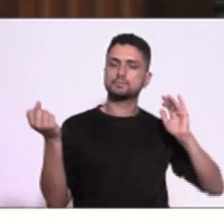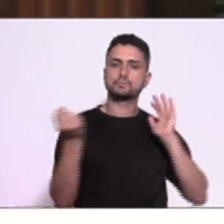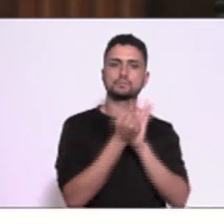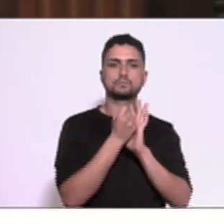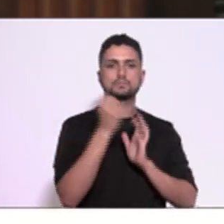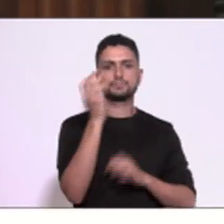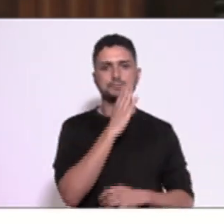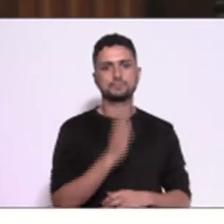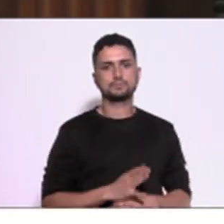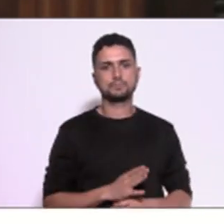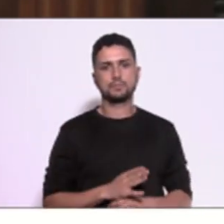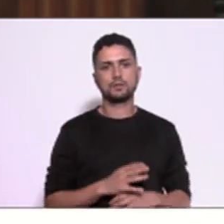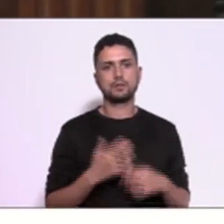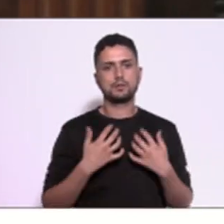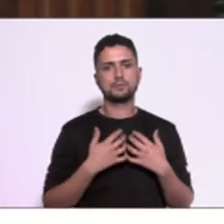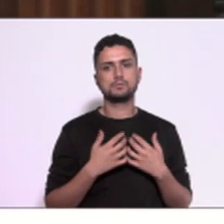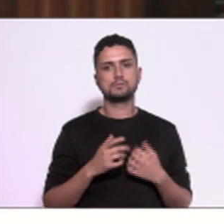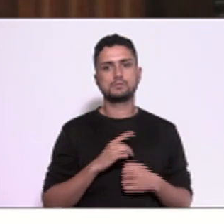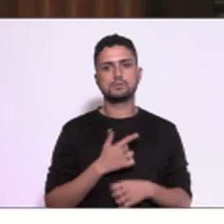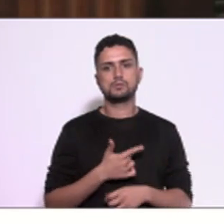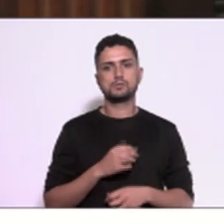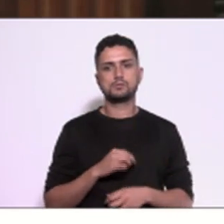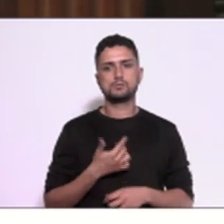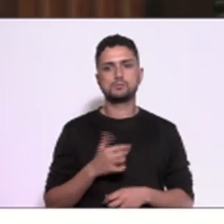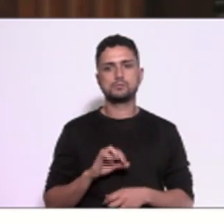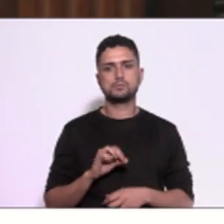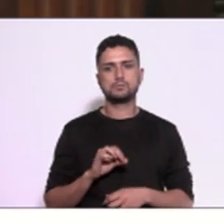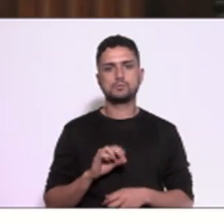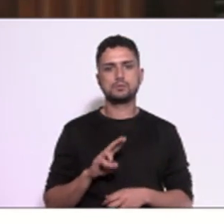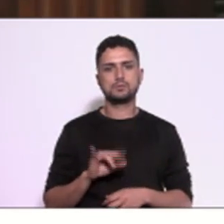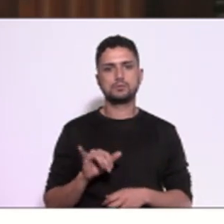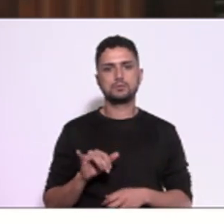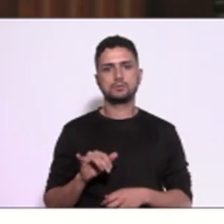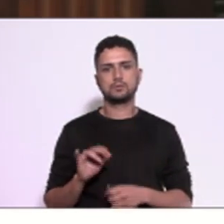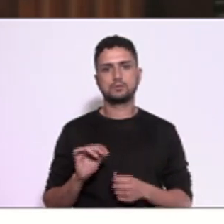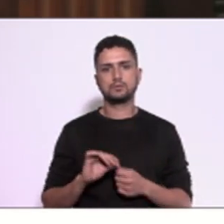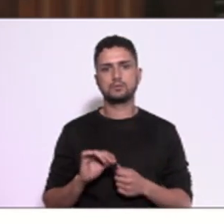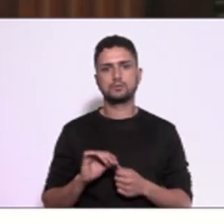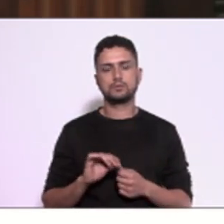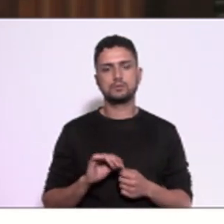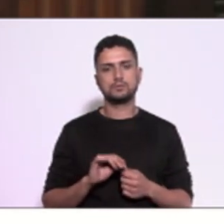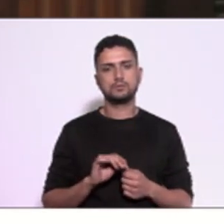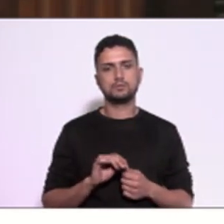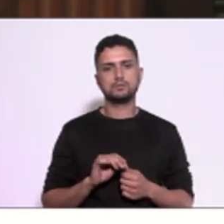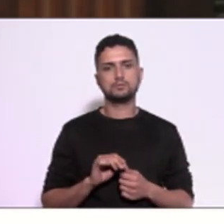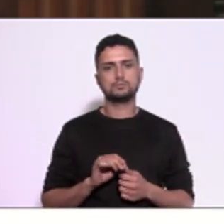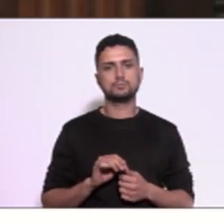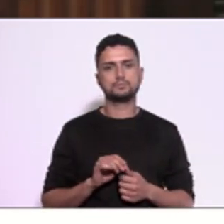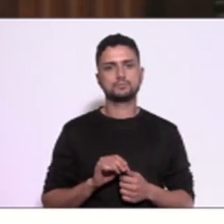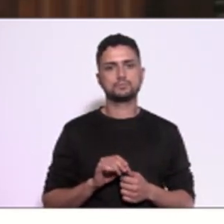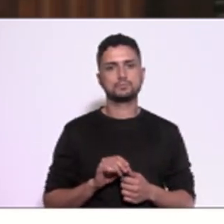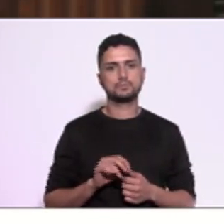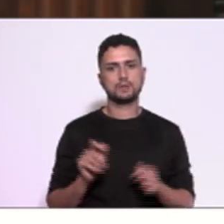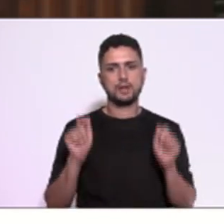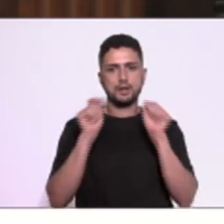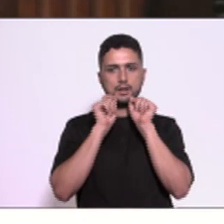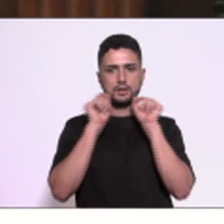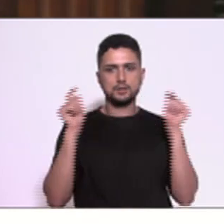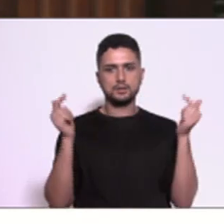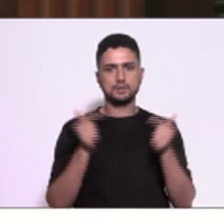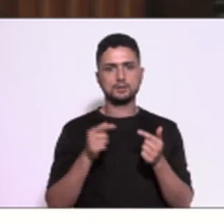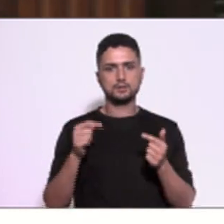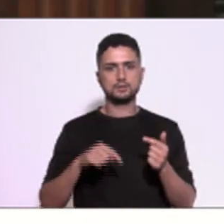equipamento, ele em 2020 vai cumprir a função museológica. A Alerj, para quem não sabe, a Alerj vai